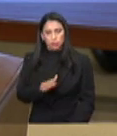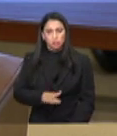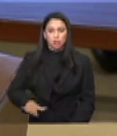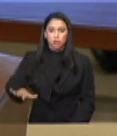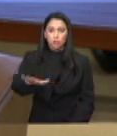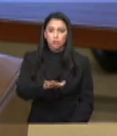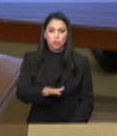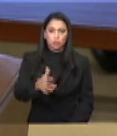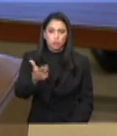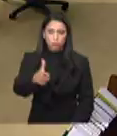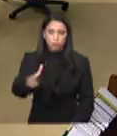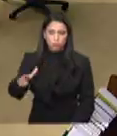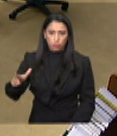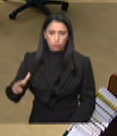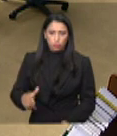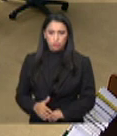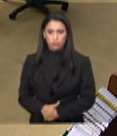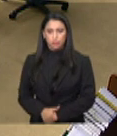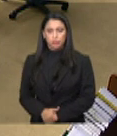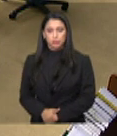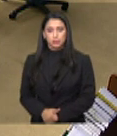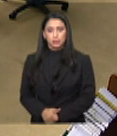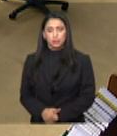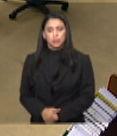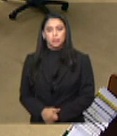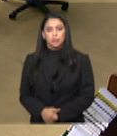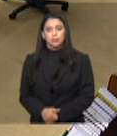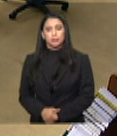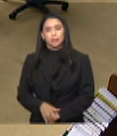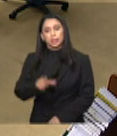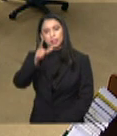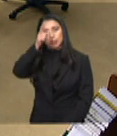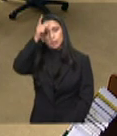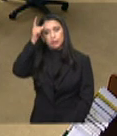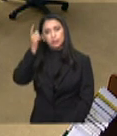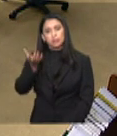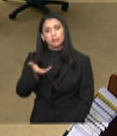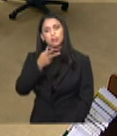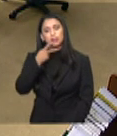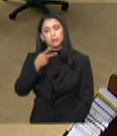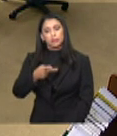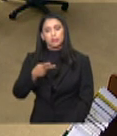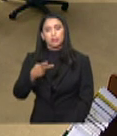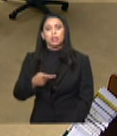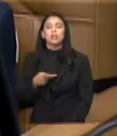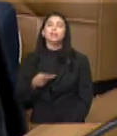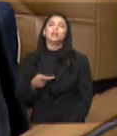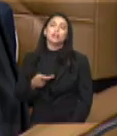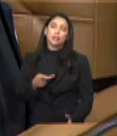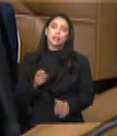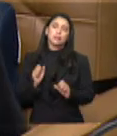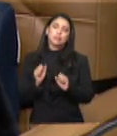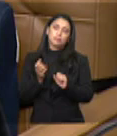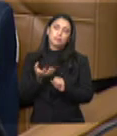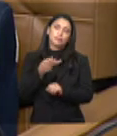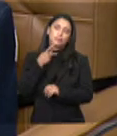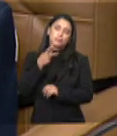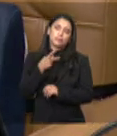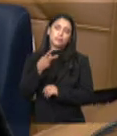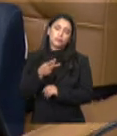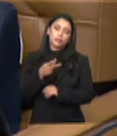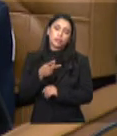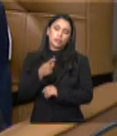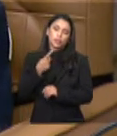os fins. Obrigada, ministro Gilmar. Senhor presidente, Vossa Excelência me permite. Eu aqui eu